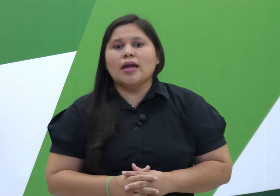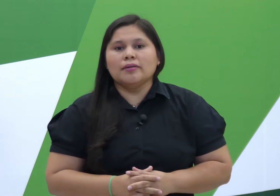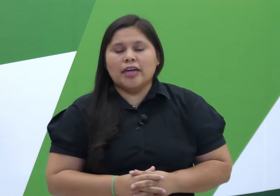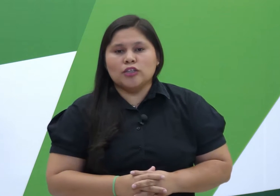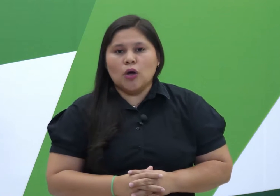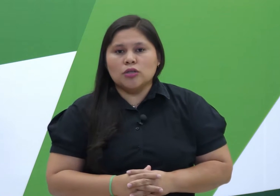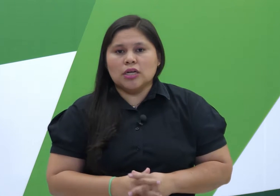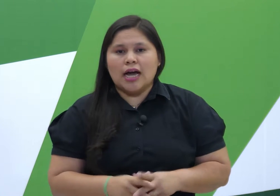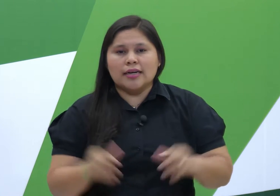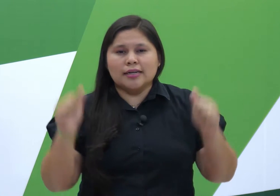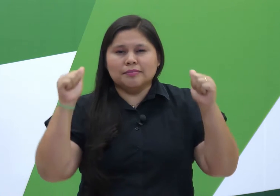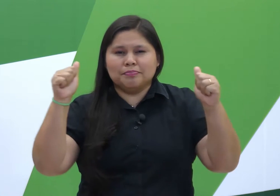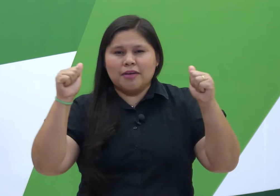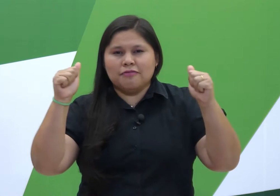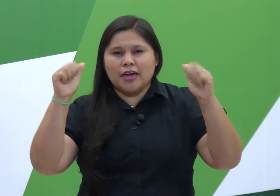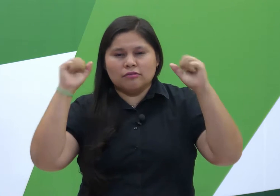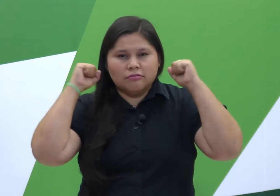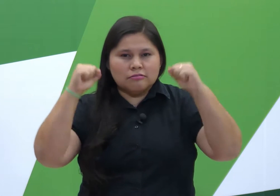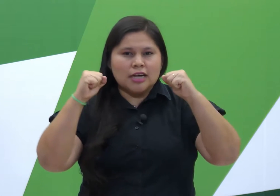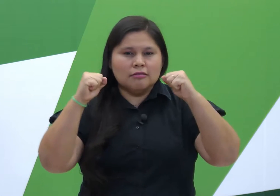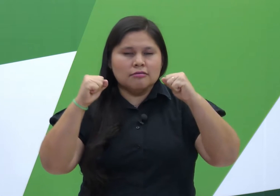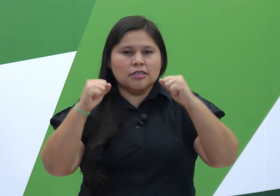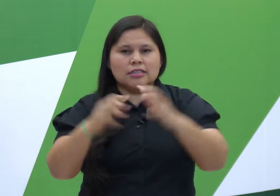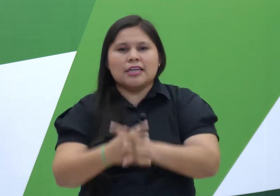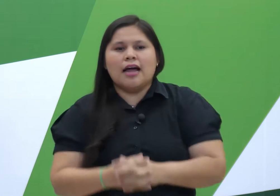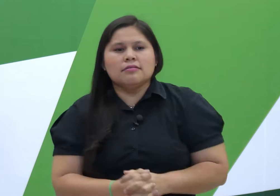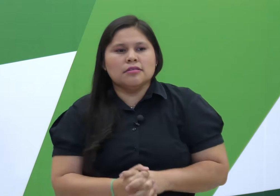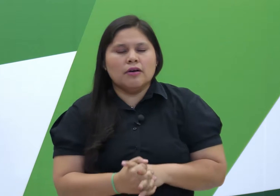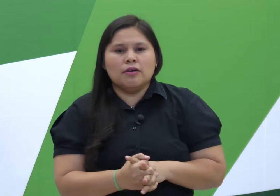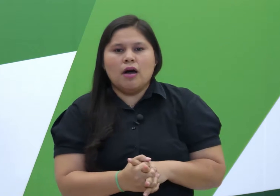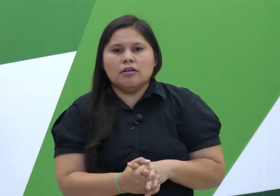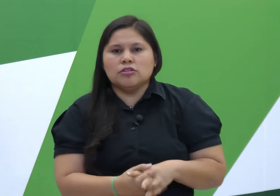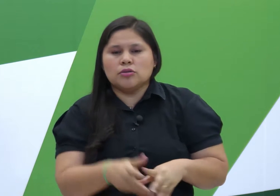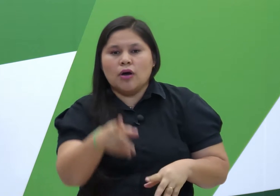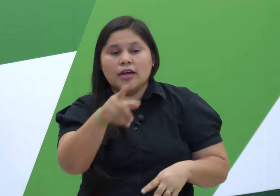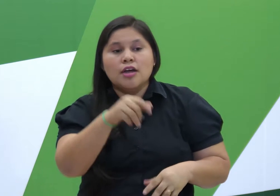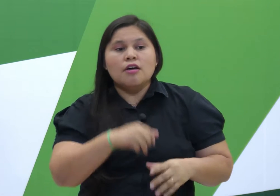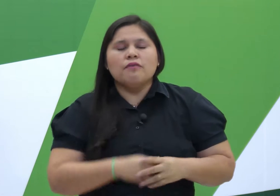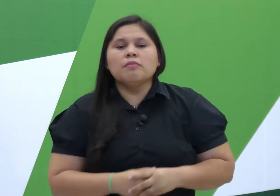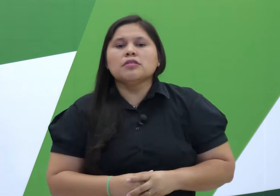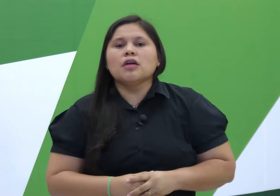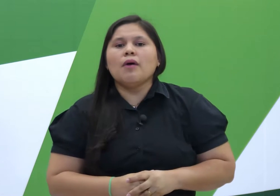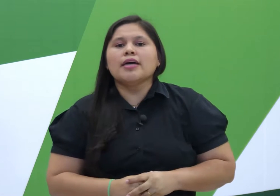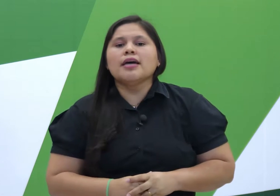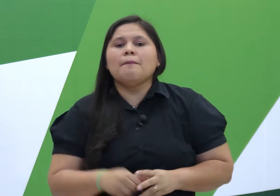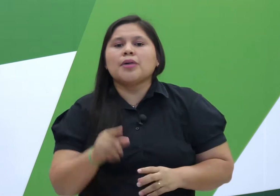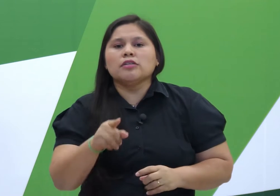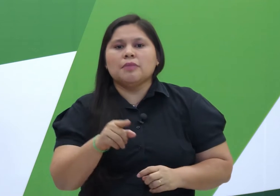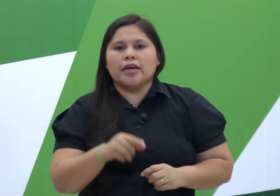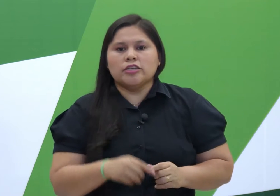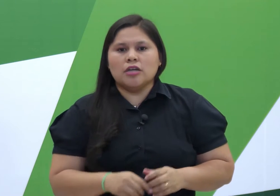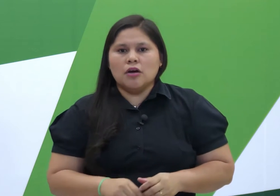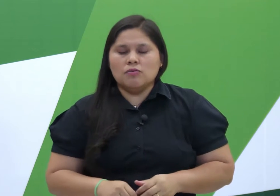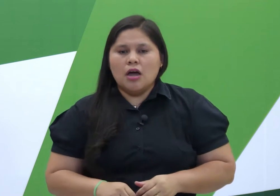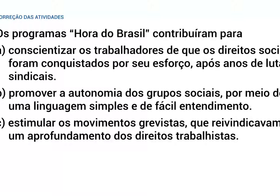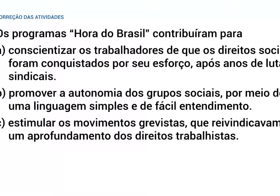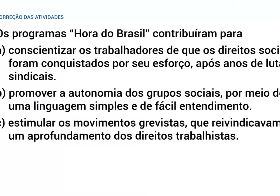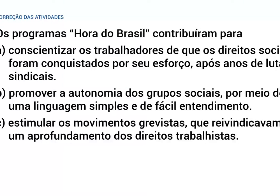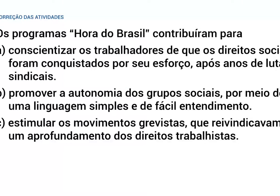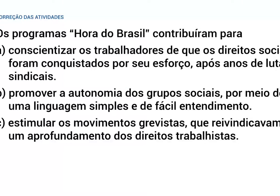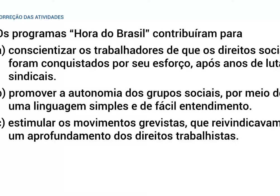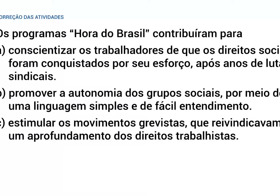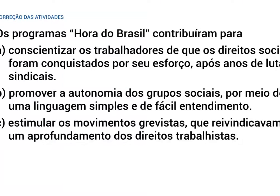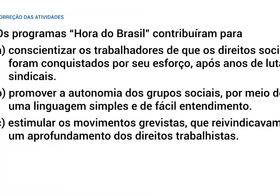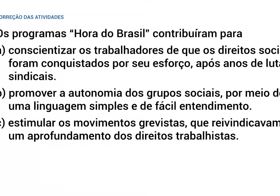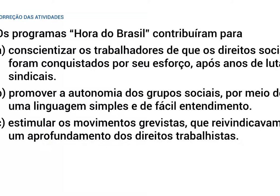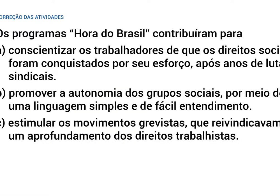escola, né, Jorge Caram, perfeito, os alunos antenados, então, aí, com a aula de história. Vamos, então, aí, à próxima questão, à